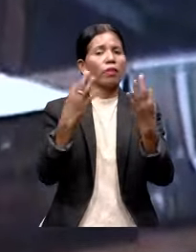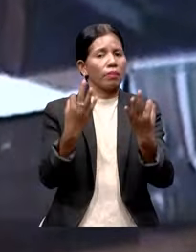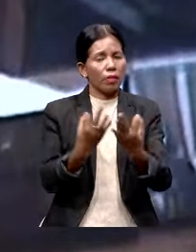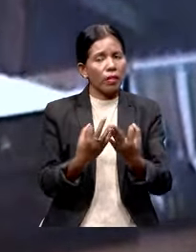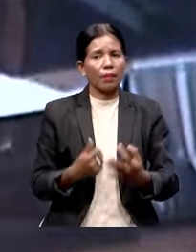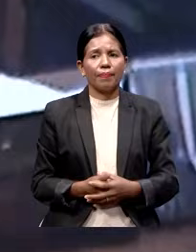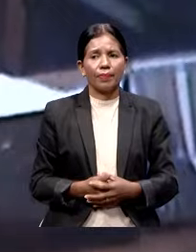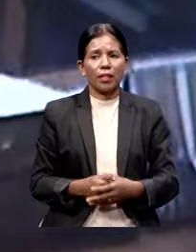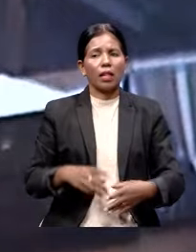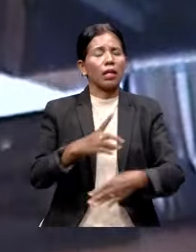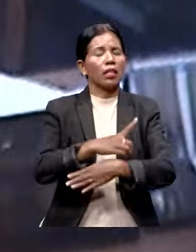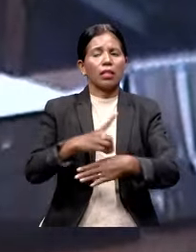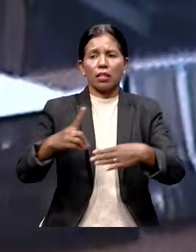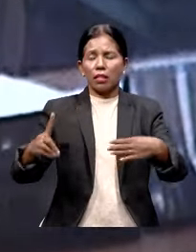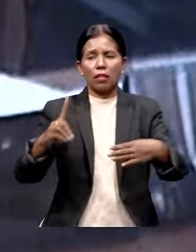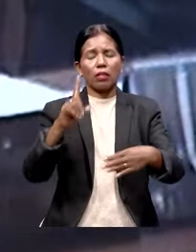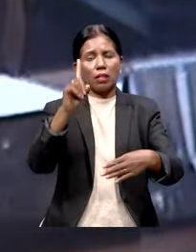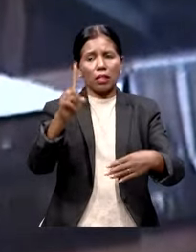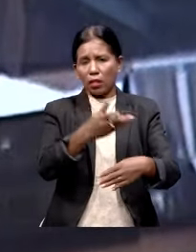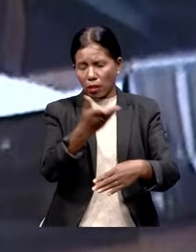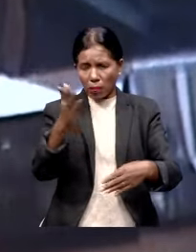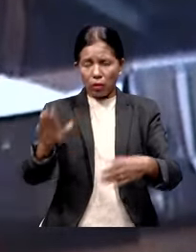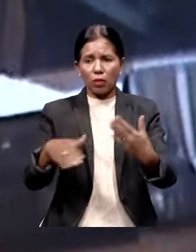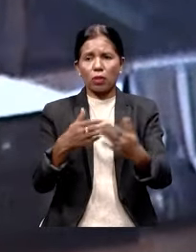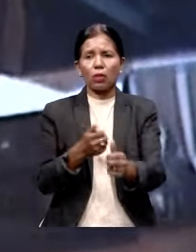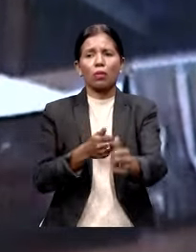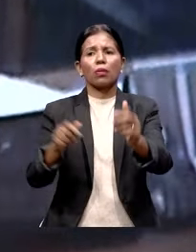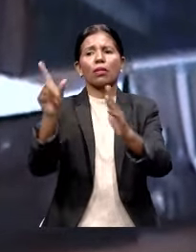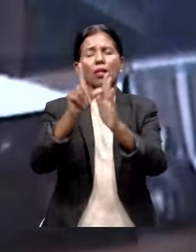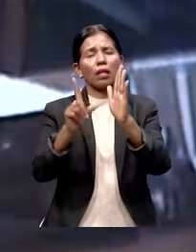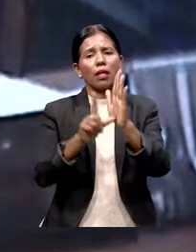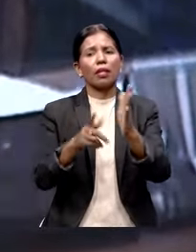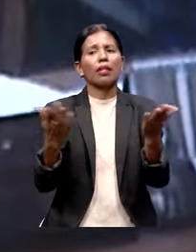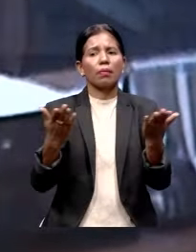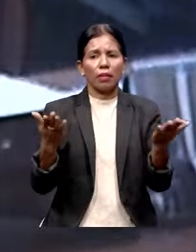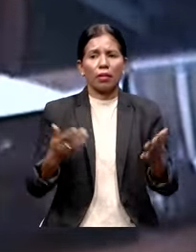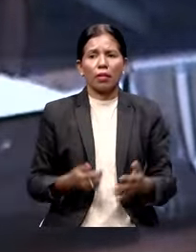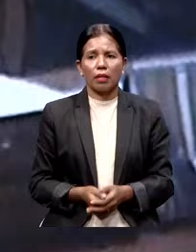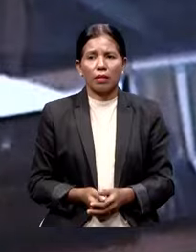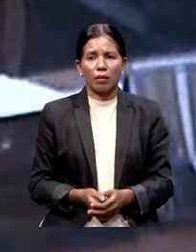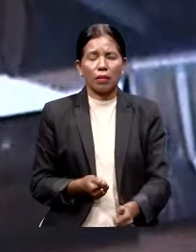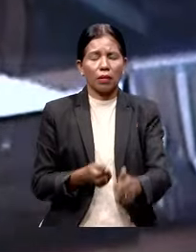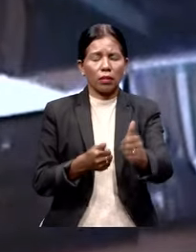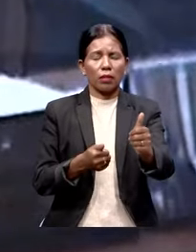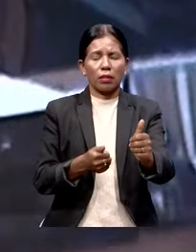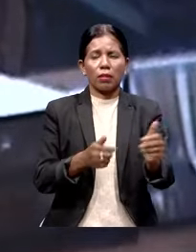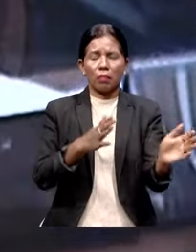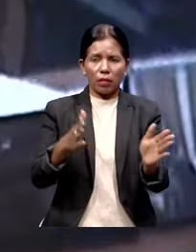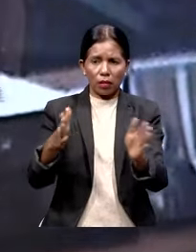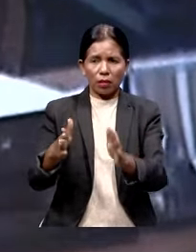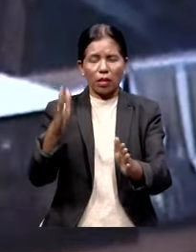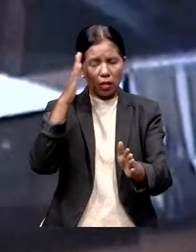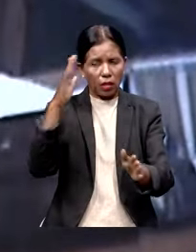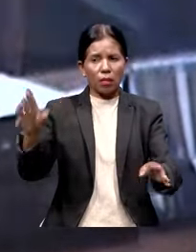ia direção ida nene e tá bom tira base a base ida lei ida nebe bolo que o processo de recrutamento não considera ida nene